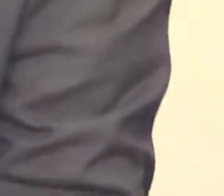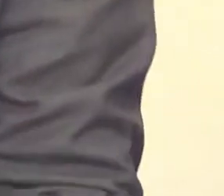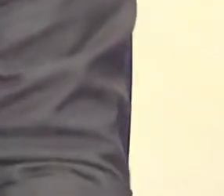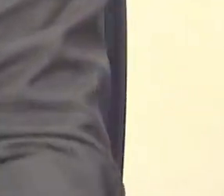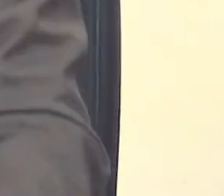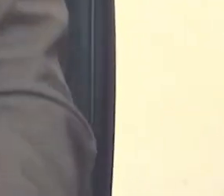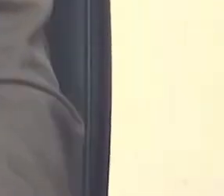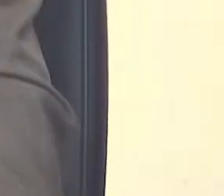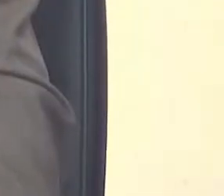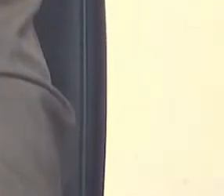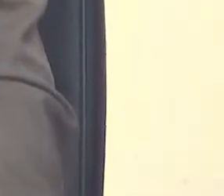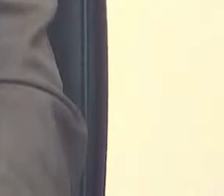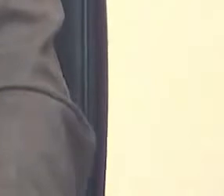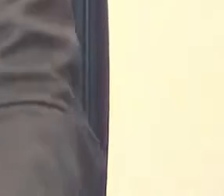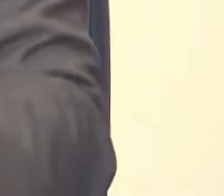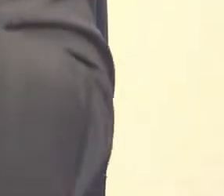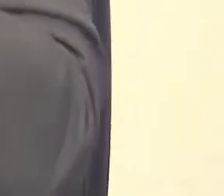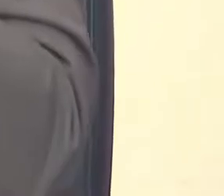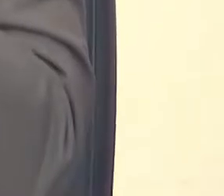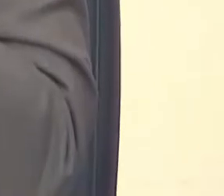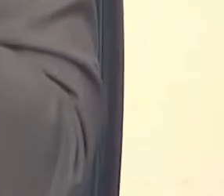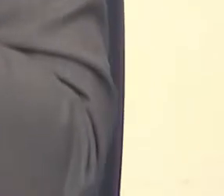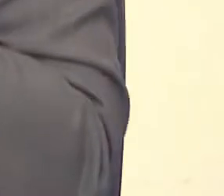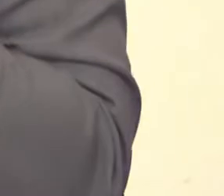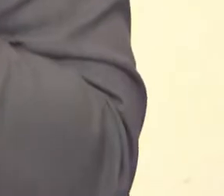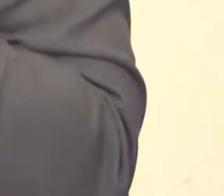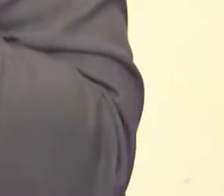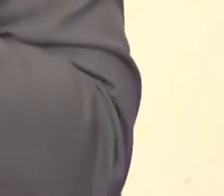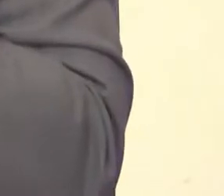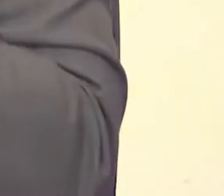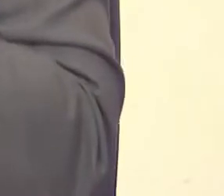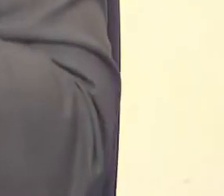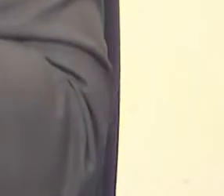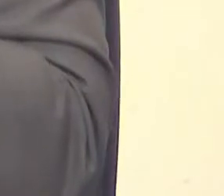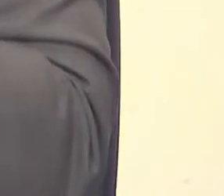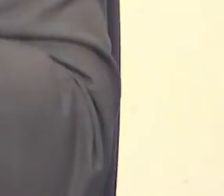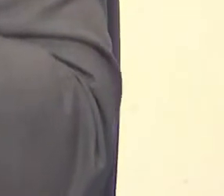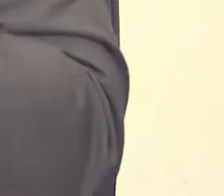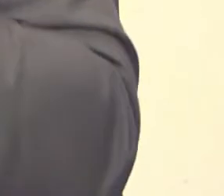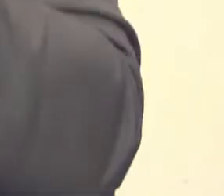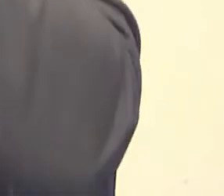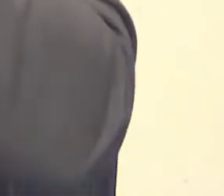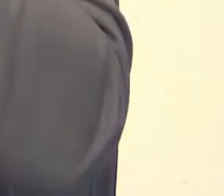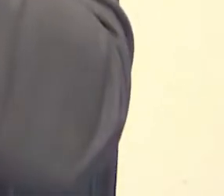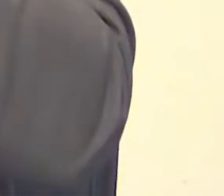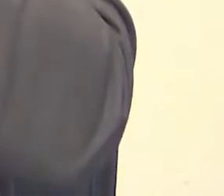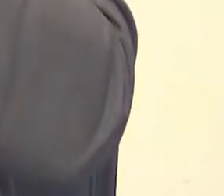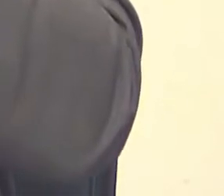Queria, dando início à 44ª audiência pública,